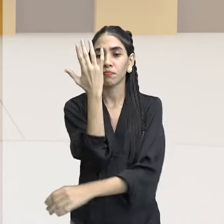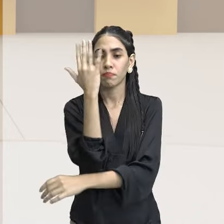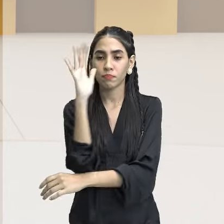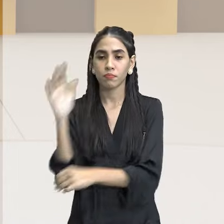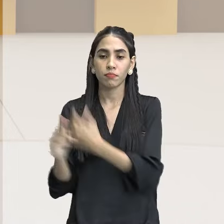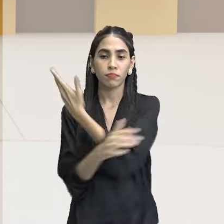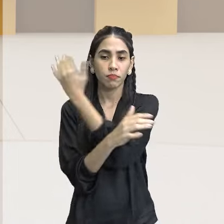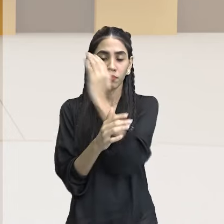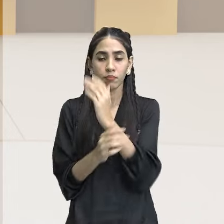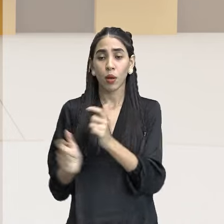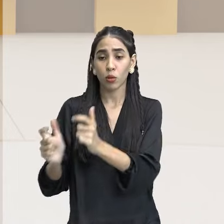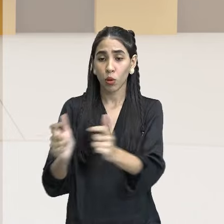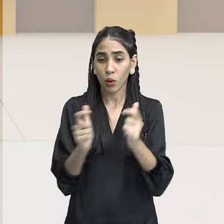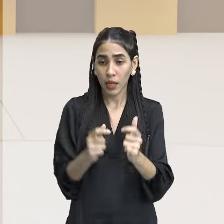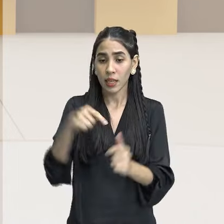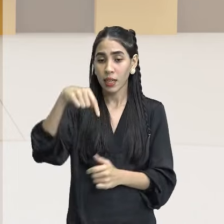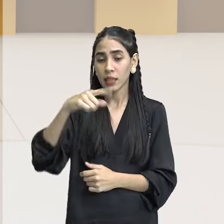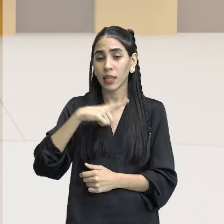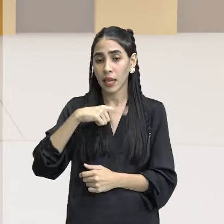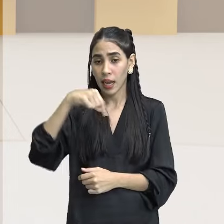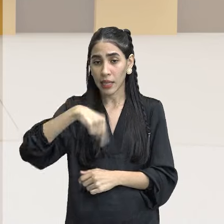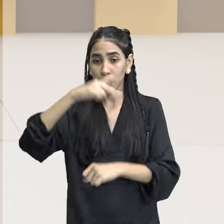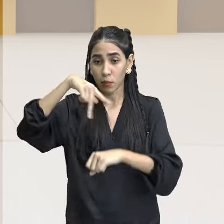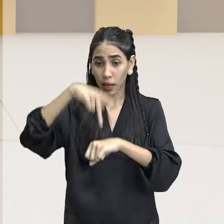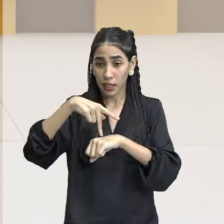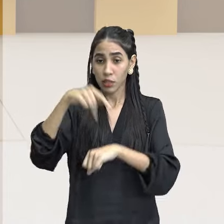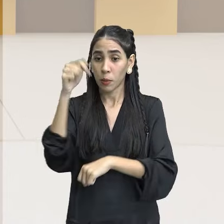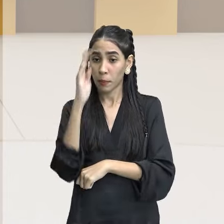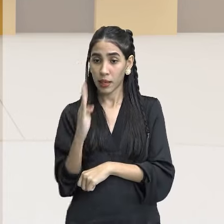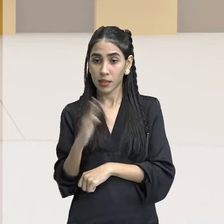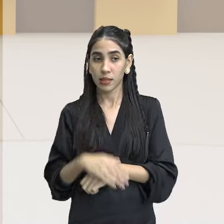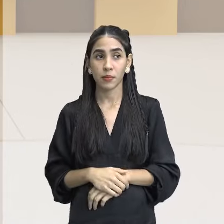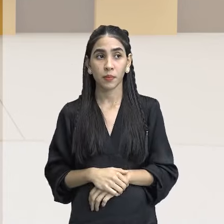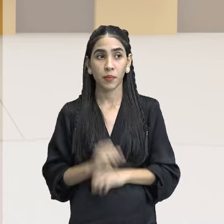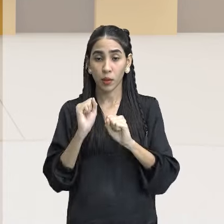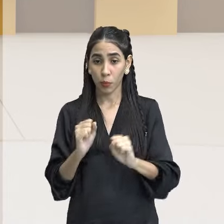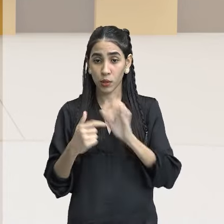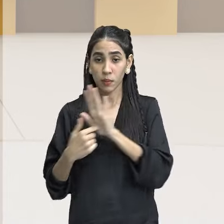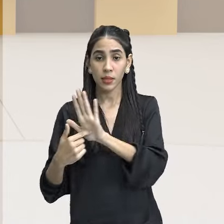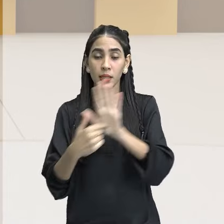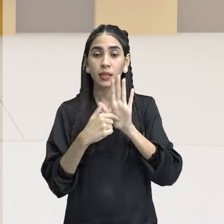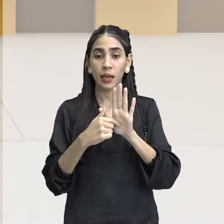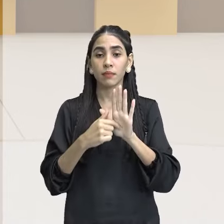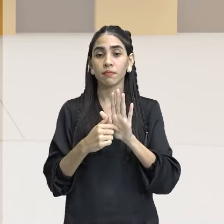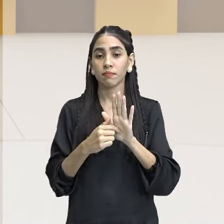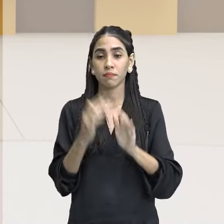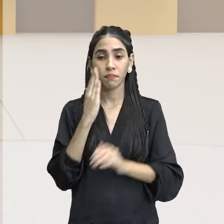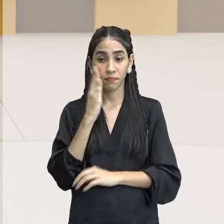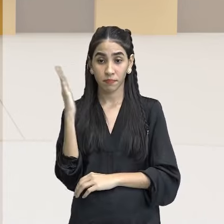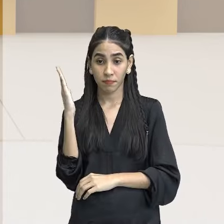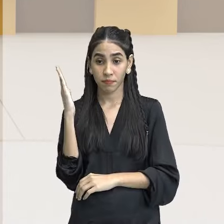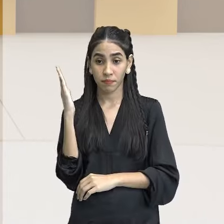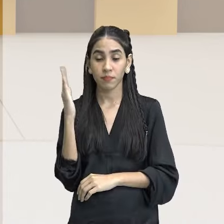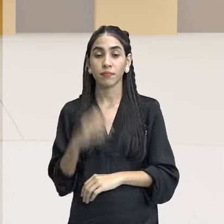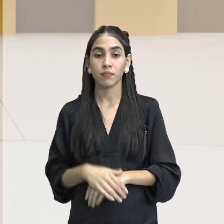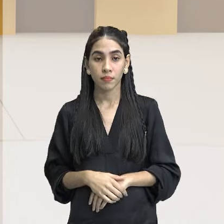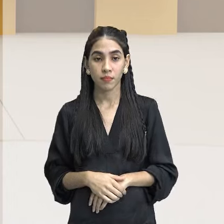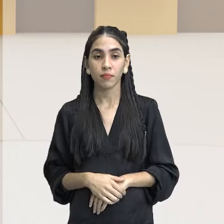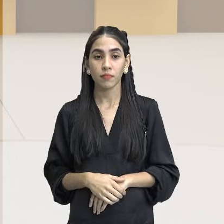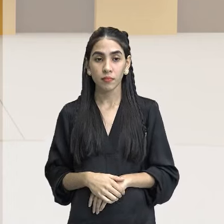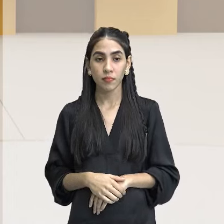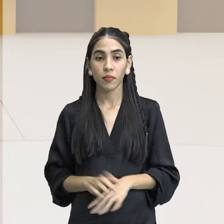que existem aqui no nosso país. A senhora pode apresentar através desse mapa, não pode? Com certeza, professor Dari, a gente